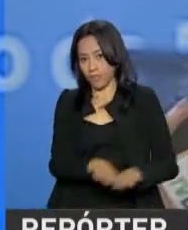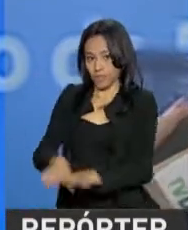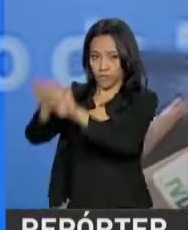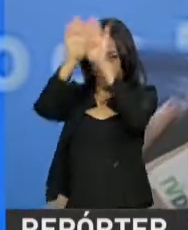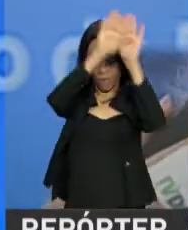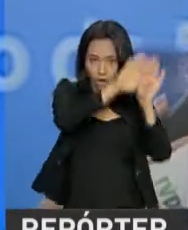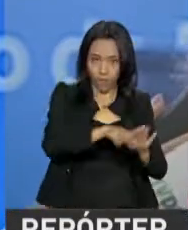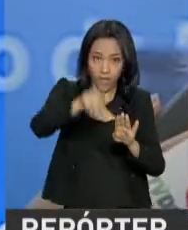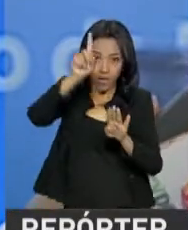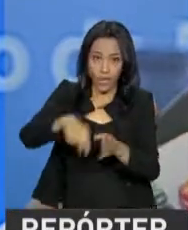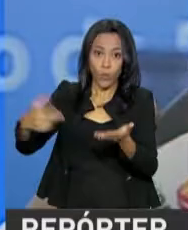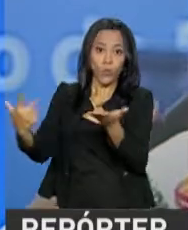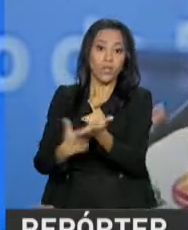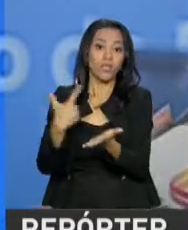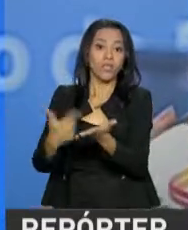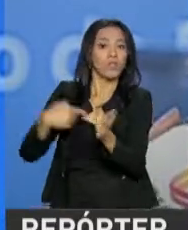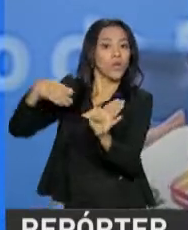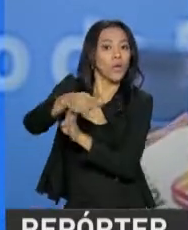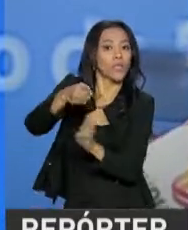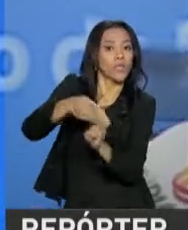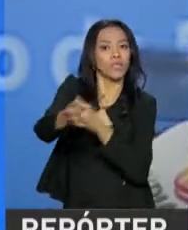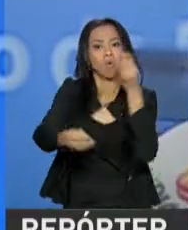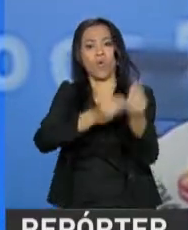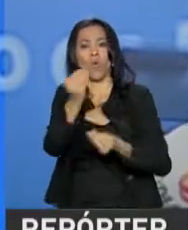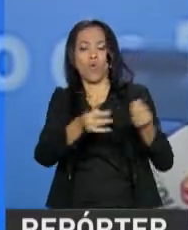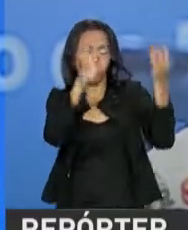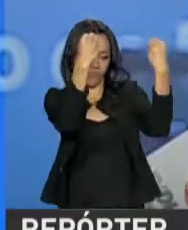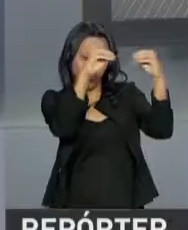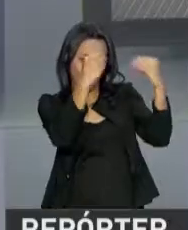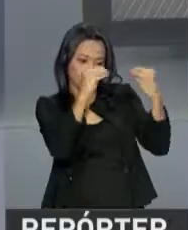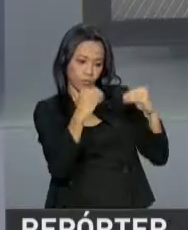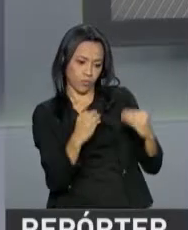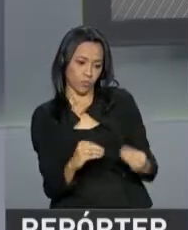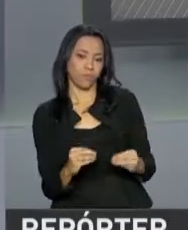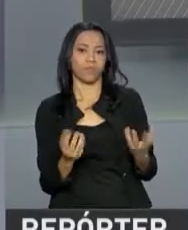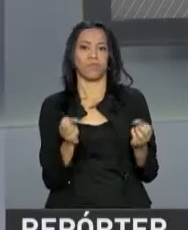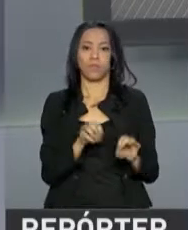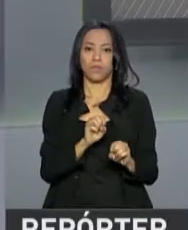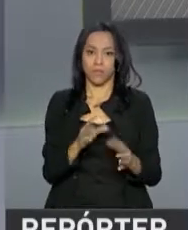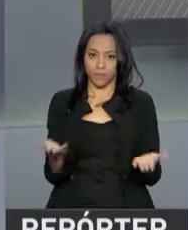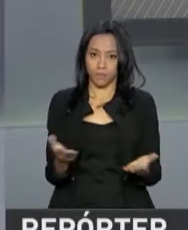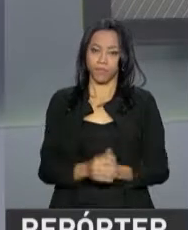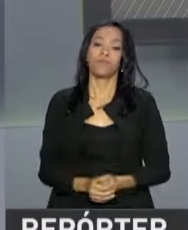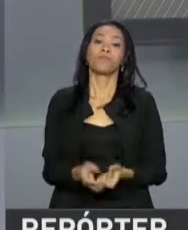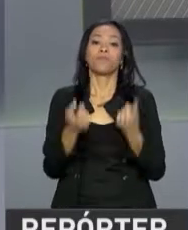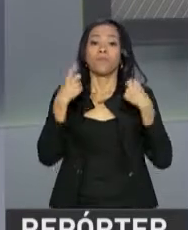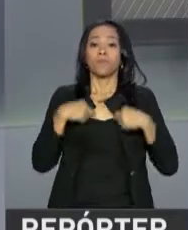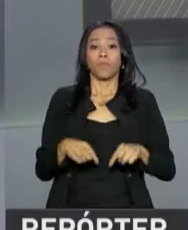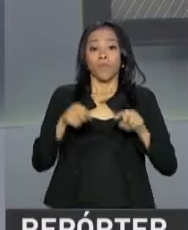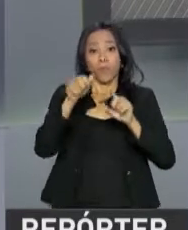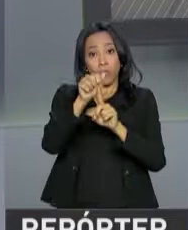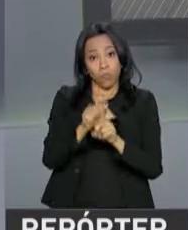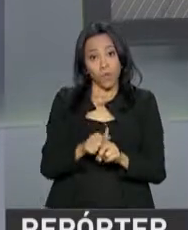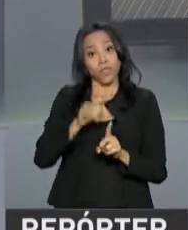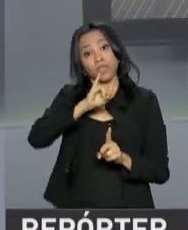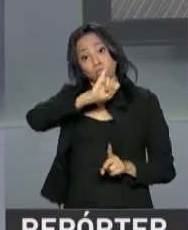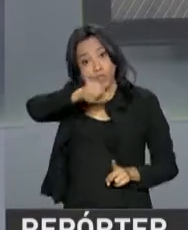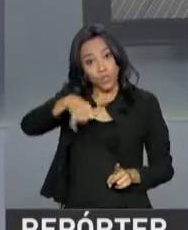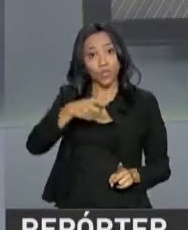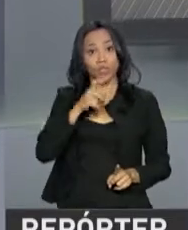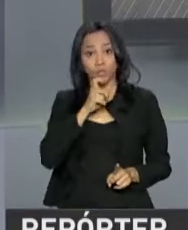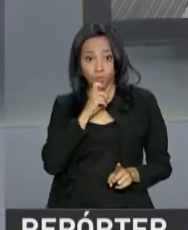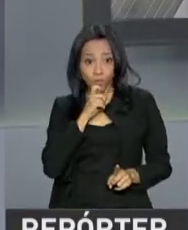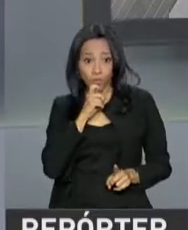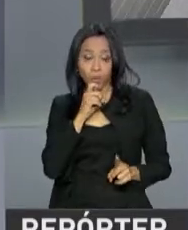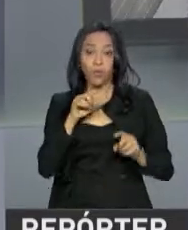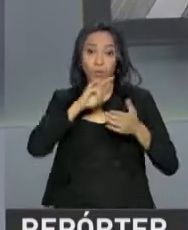guia para a elaboração de todos os currículos da educação básica a partir de julho o e social entra em uma nova